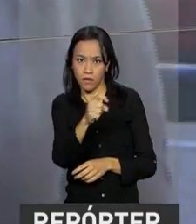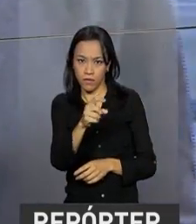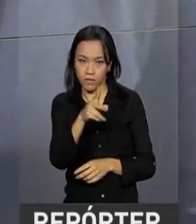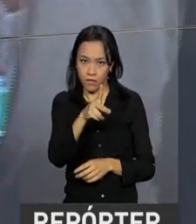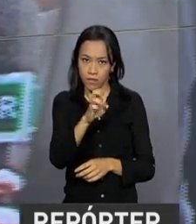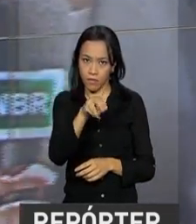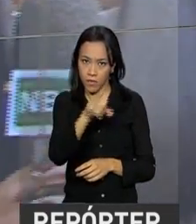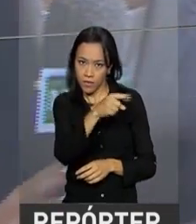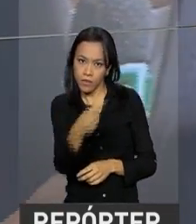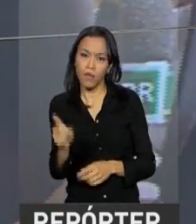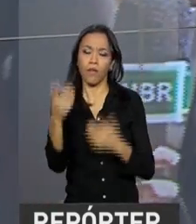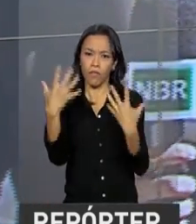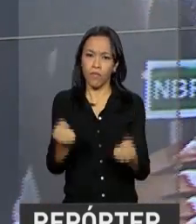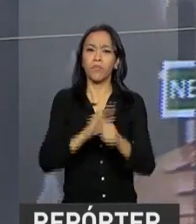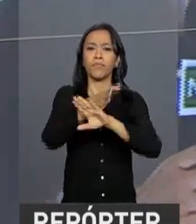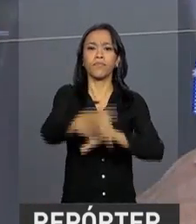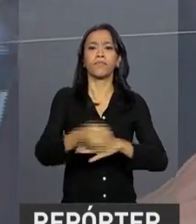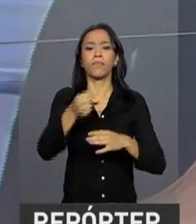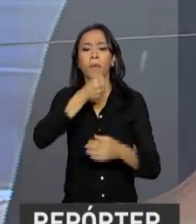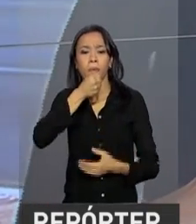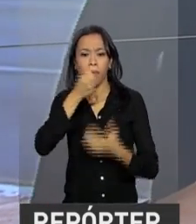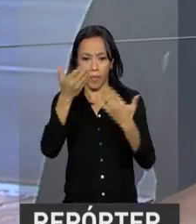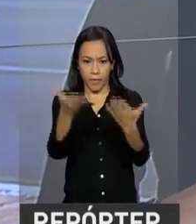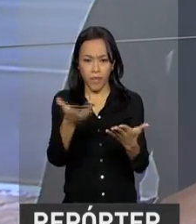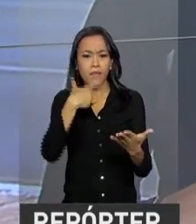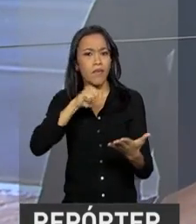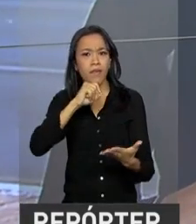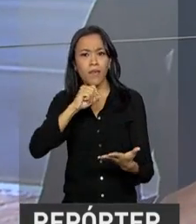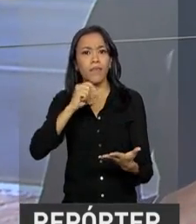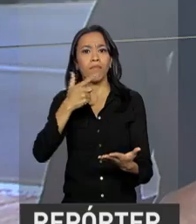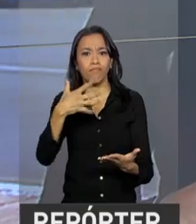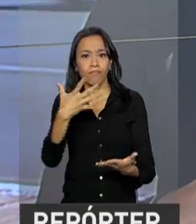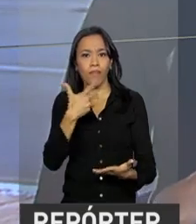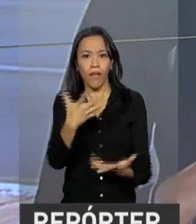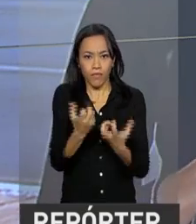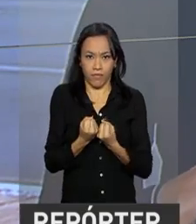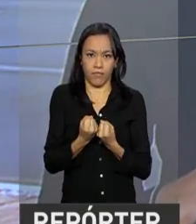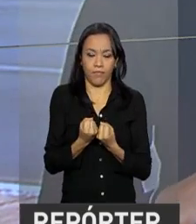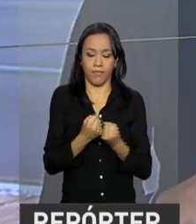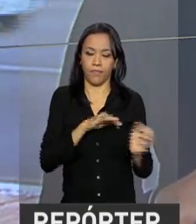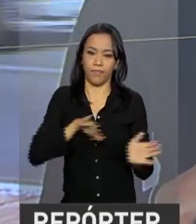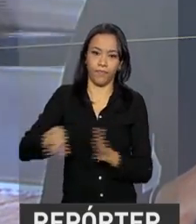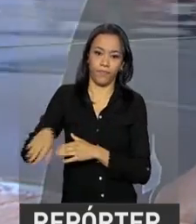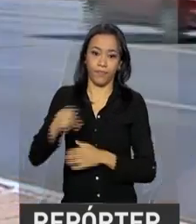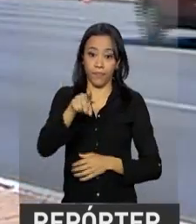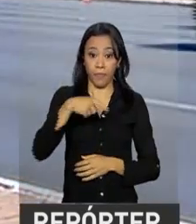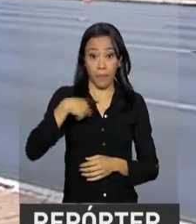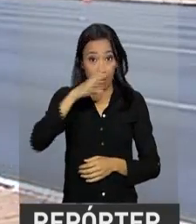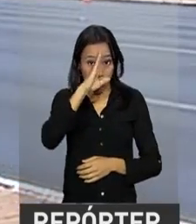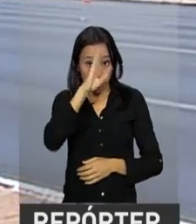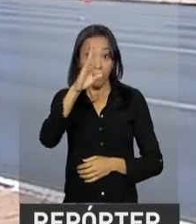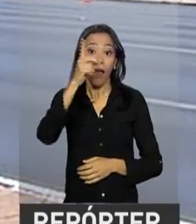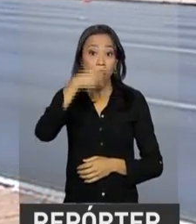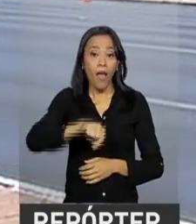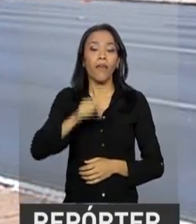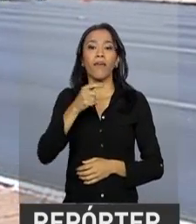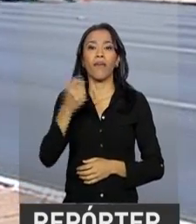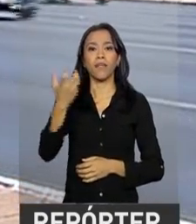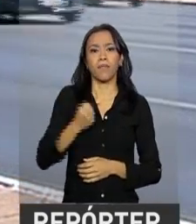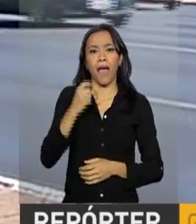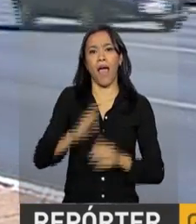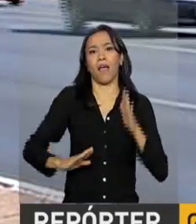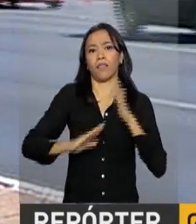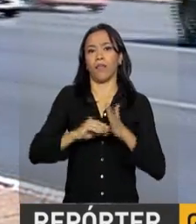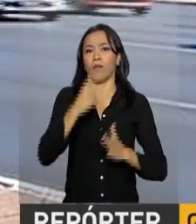Explanada dos Ministérios Oi ela quem tem prioridade em receber Renata a prioridade será para quem recebe até